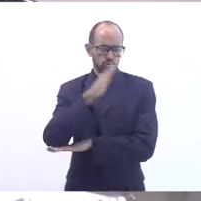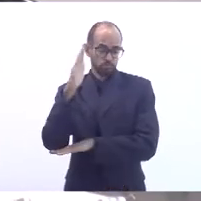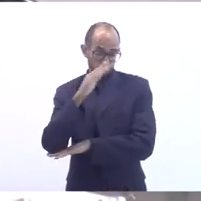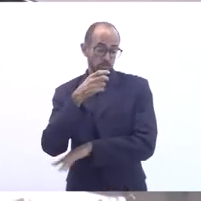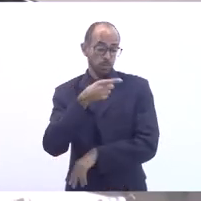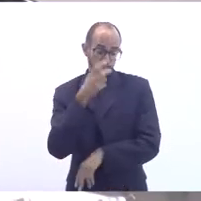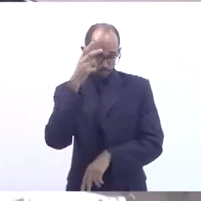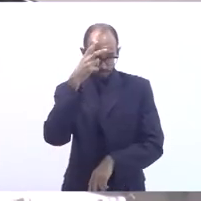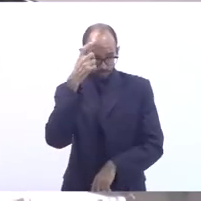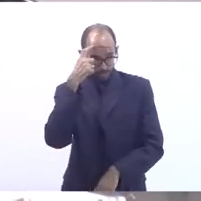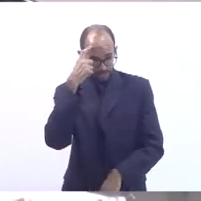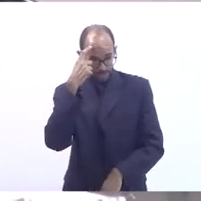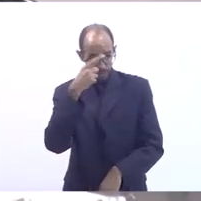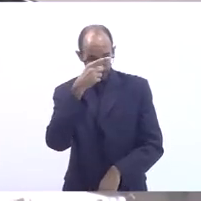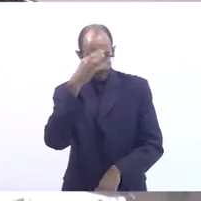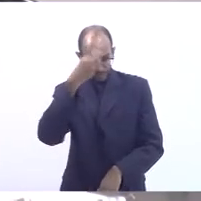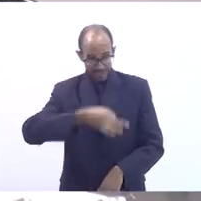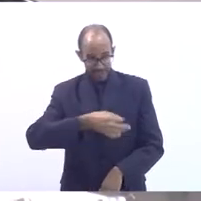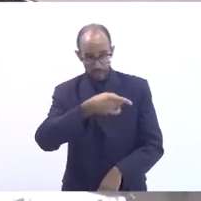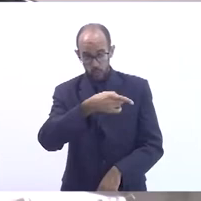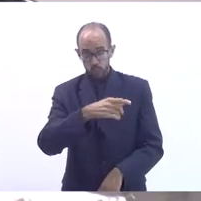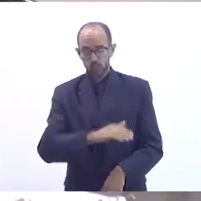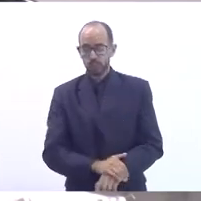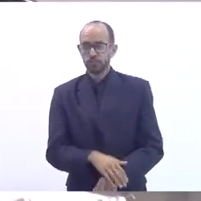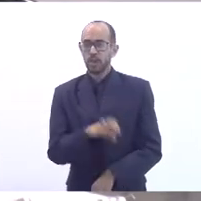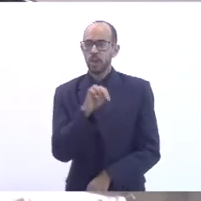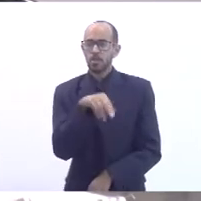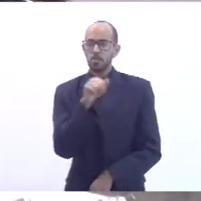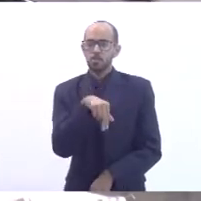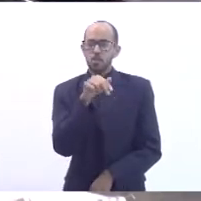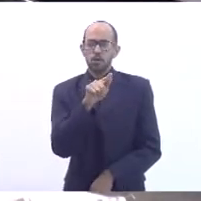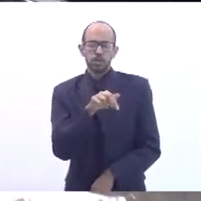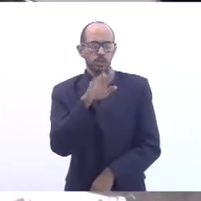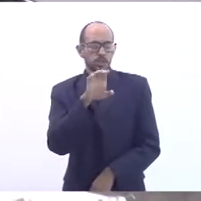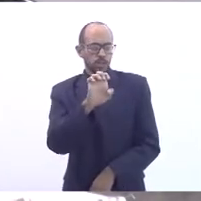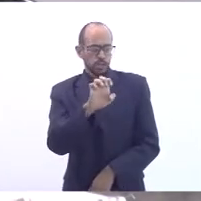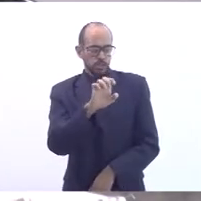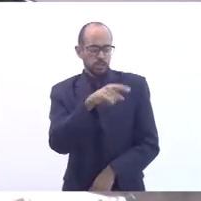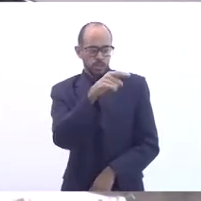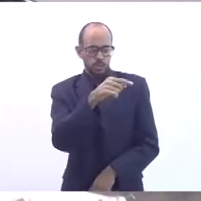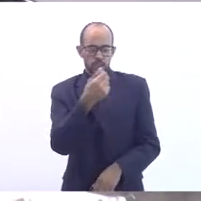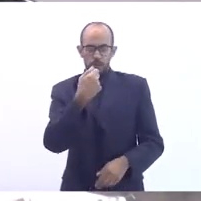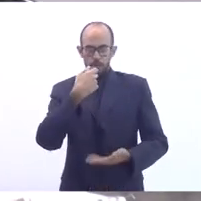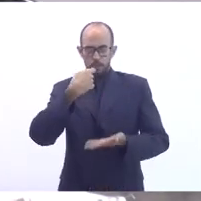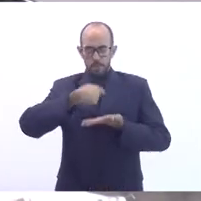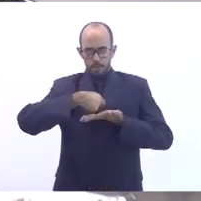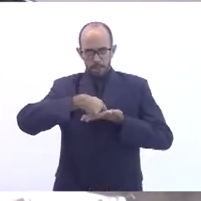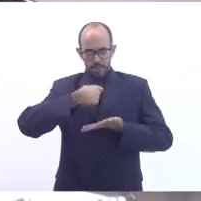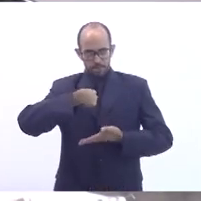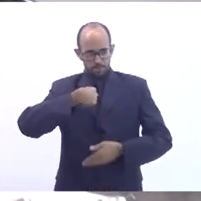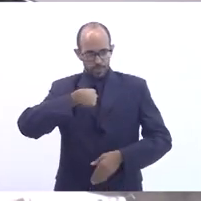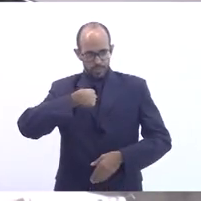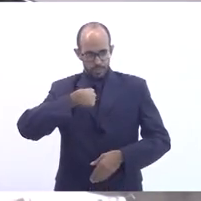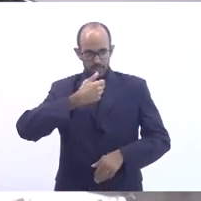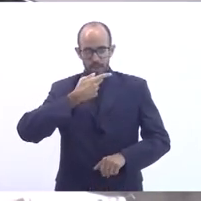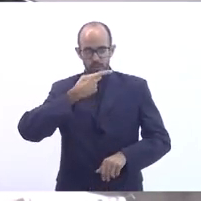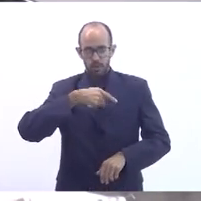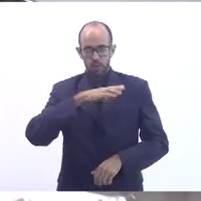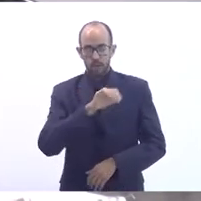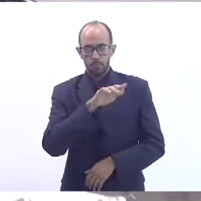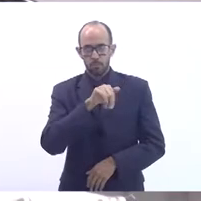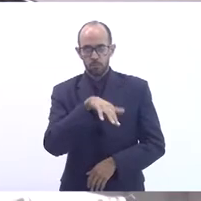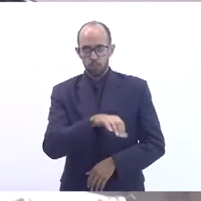certo né quando ele tava certo Olha a Monique que no fundo é quem manda em mim aqui ela diz que a